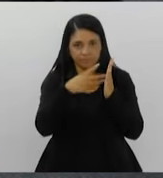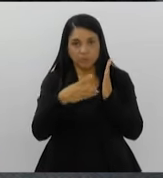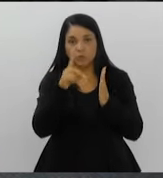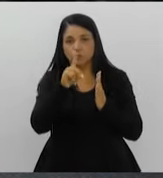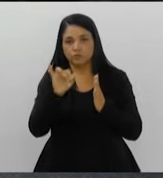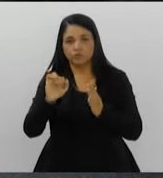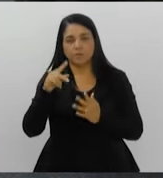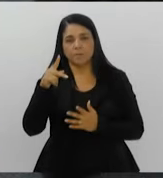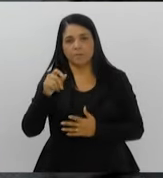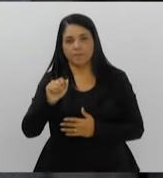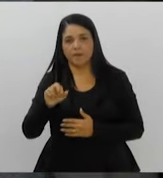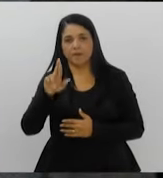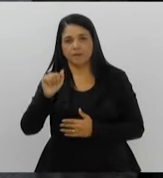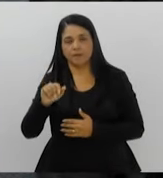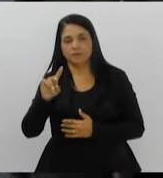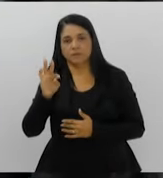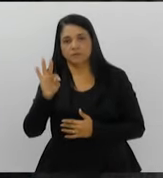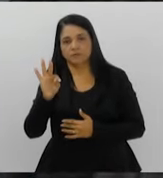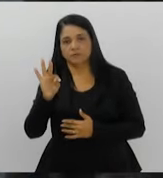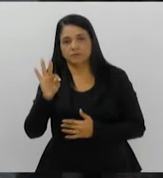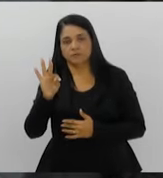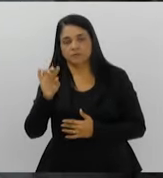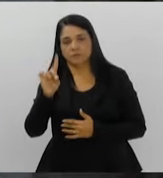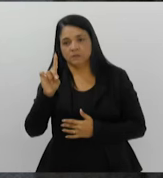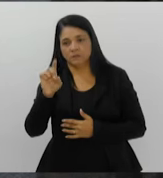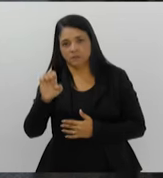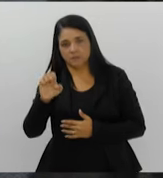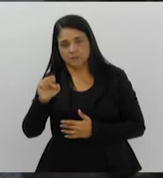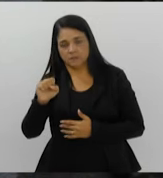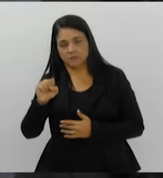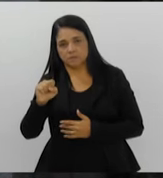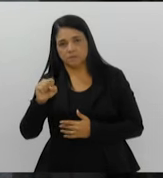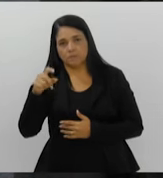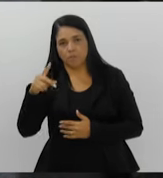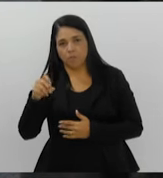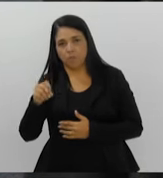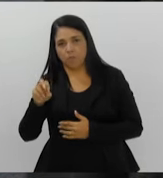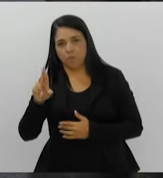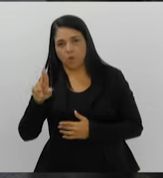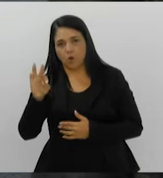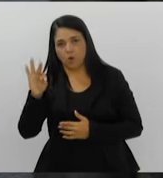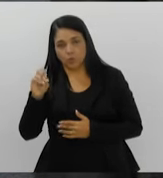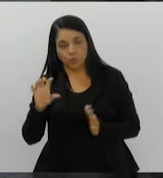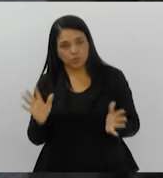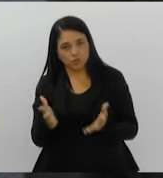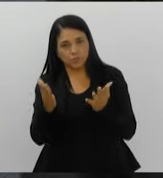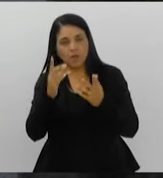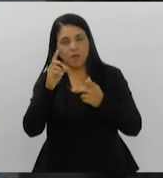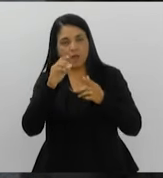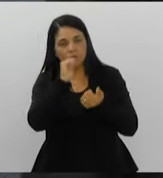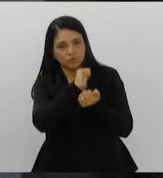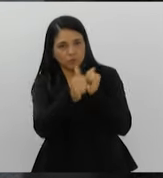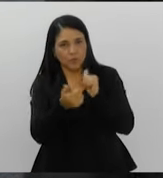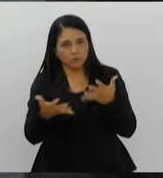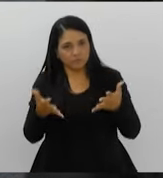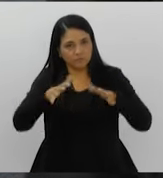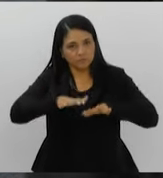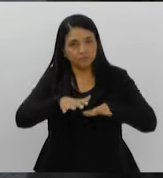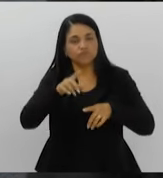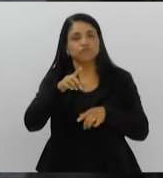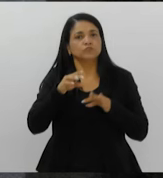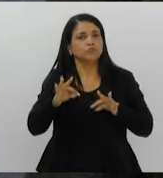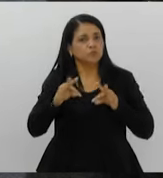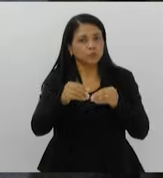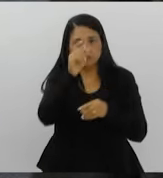dos Paradesportos. Então, é importante a gente estimular o esporte inclusivo, né? Todas as pessoas têm direito